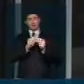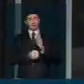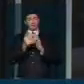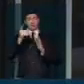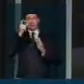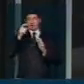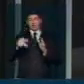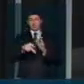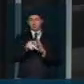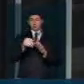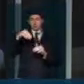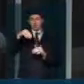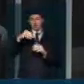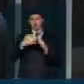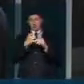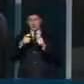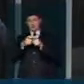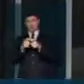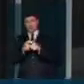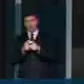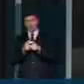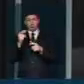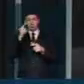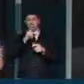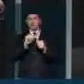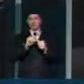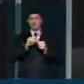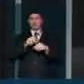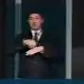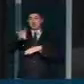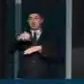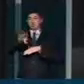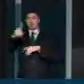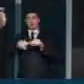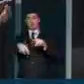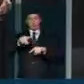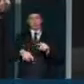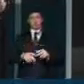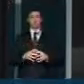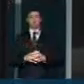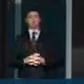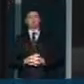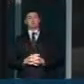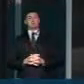da microempresa na sua condição de exportadora, que hoje...